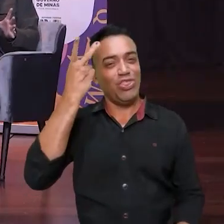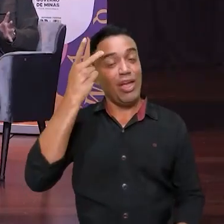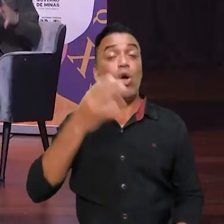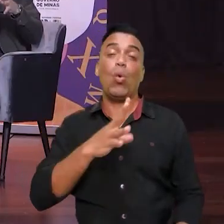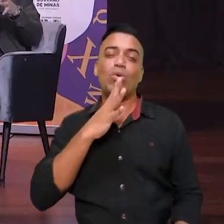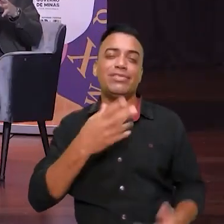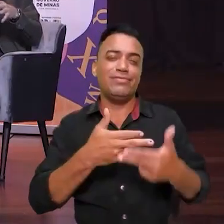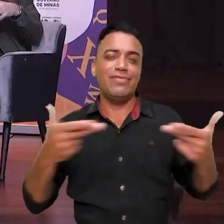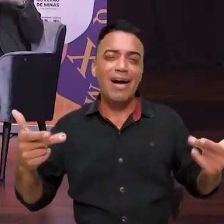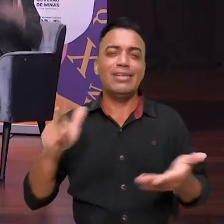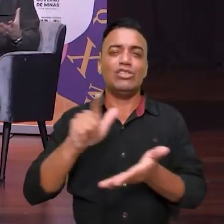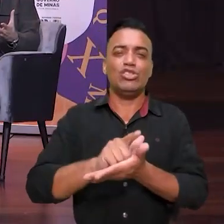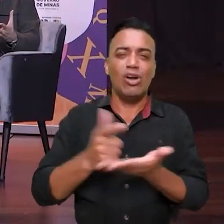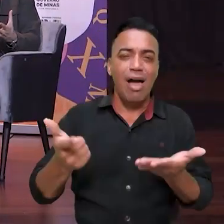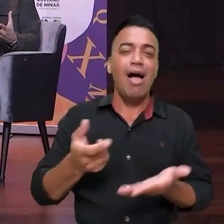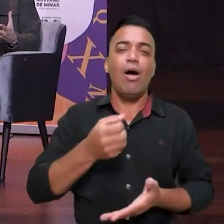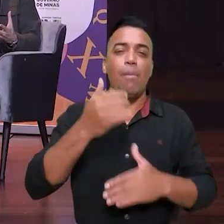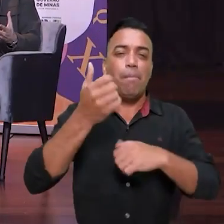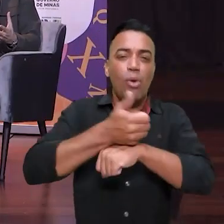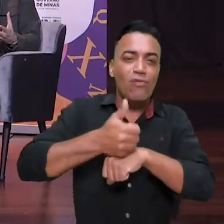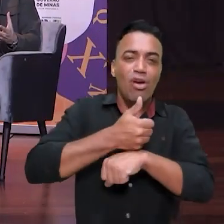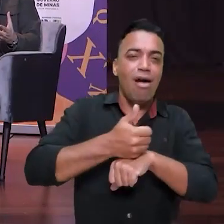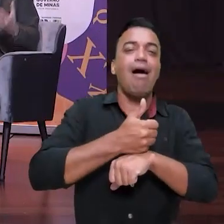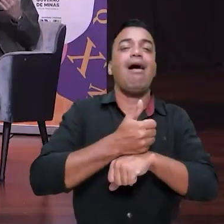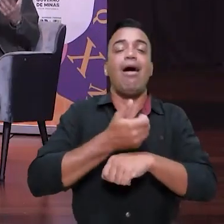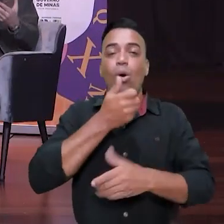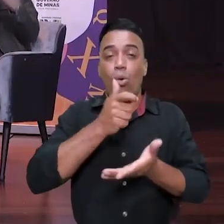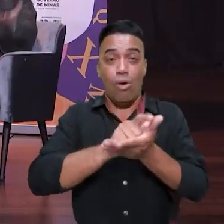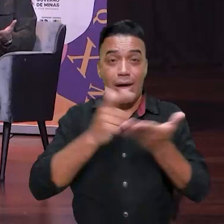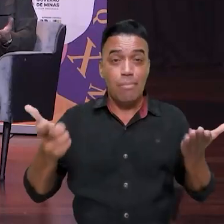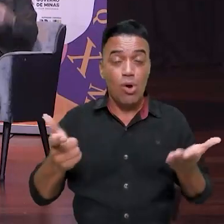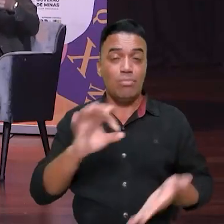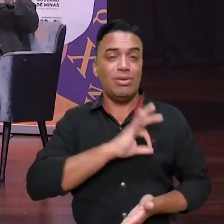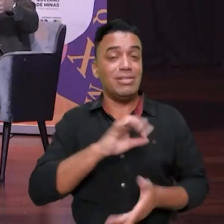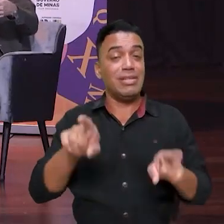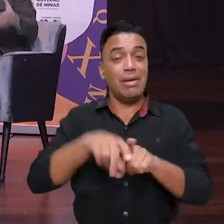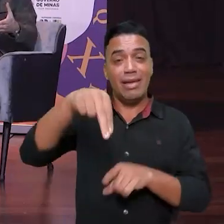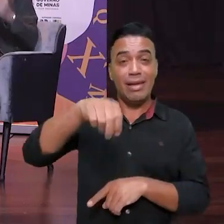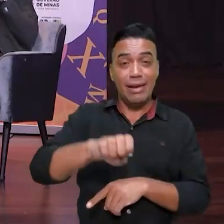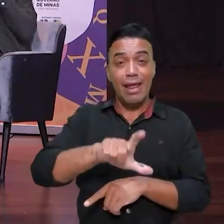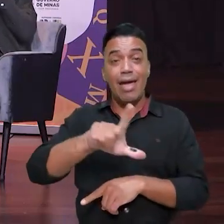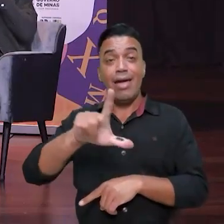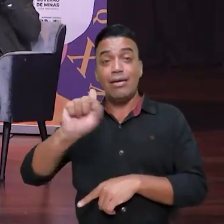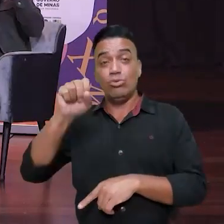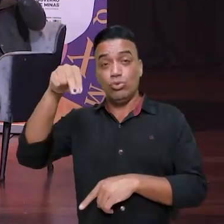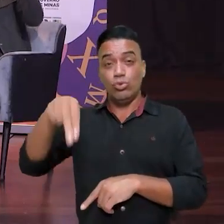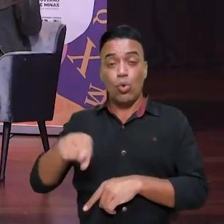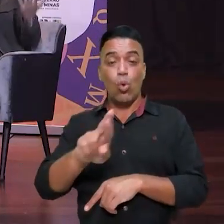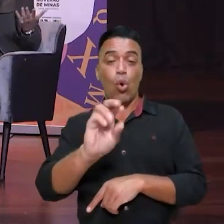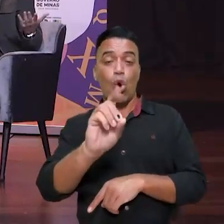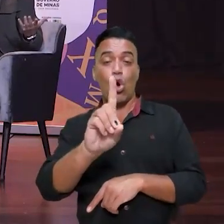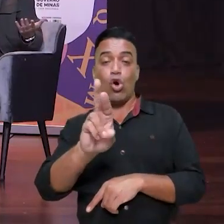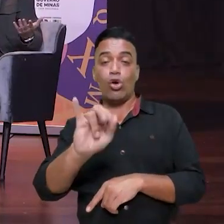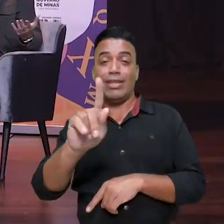muitos repórteres, muitos excelentes repórteres de polícia. E Nelson Rodrigues também. E Nelson Rodrigues escreveu muito sobre isso.